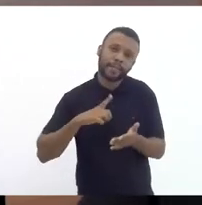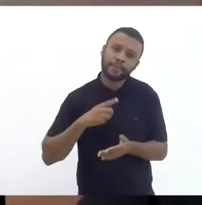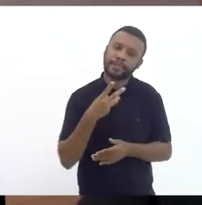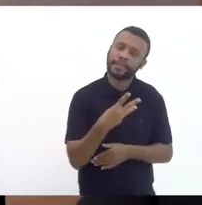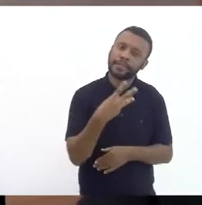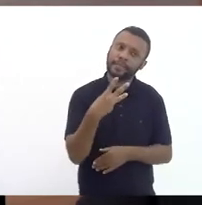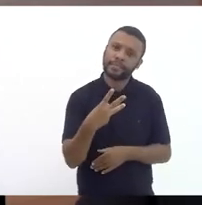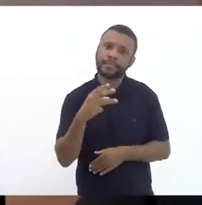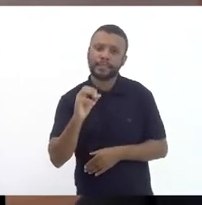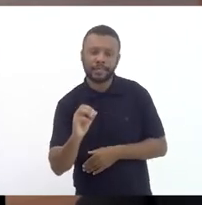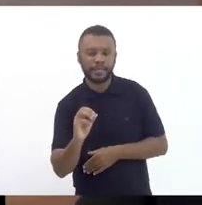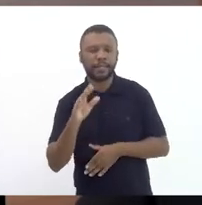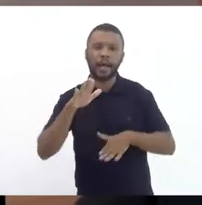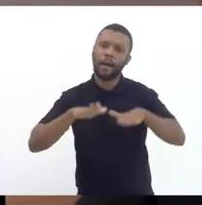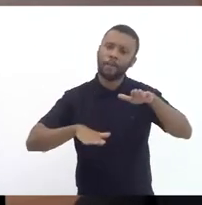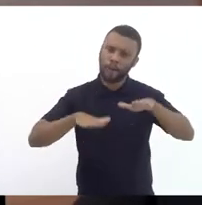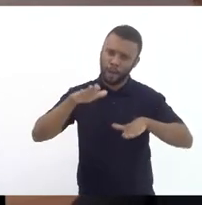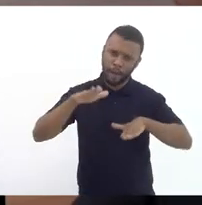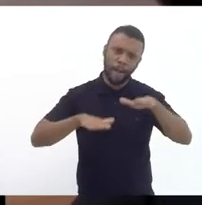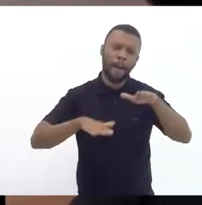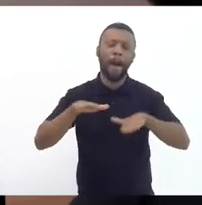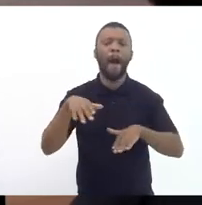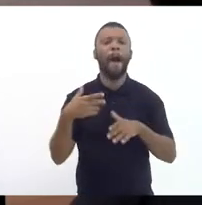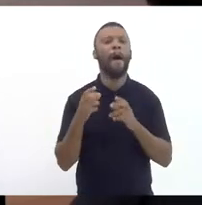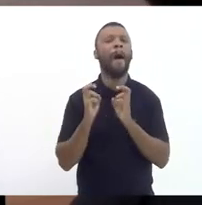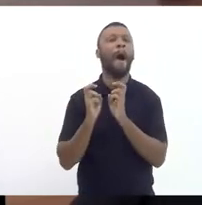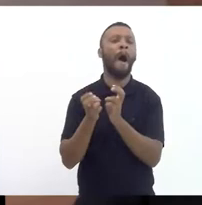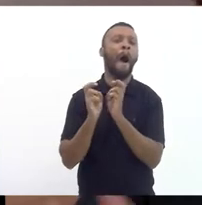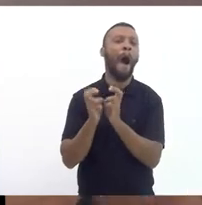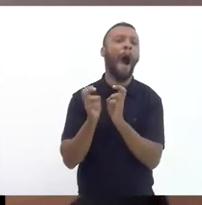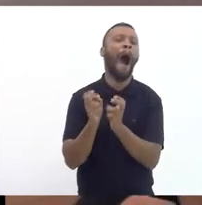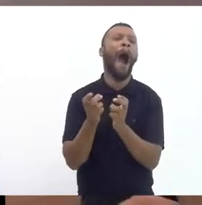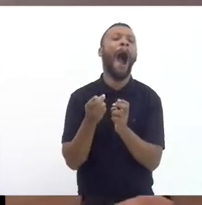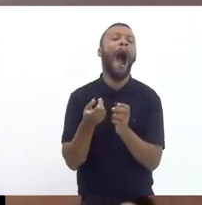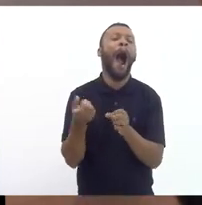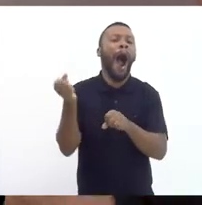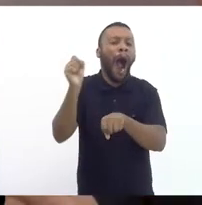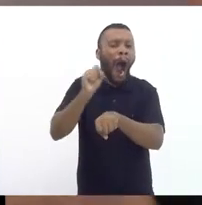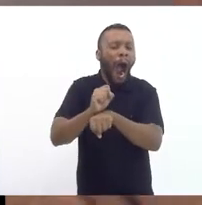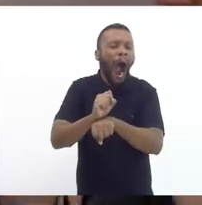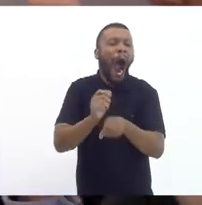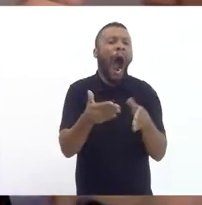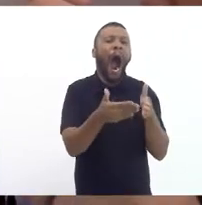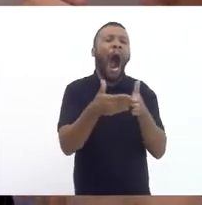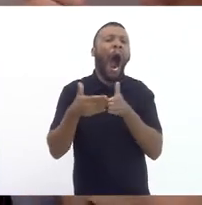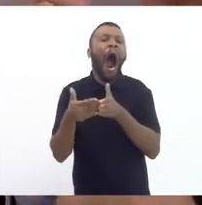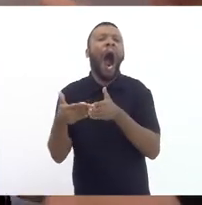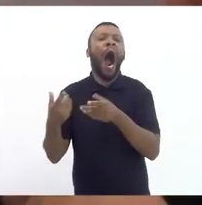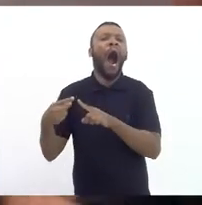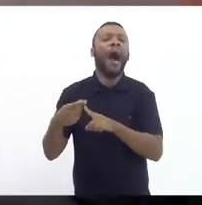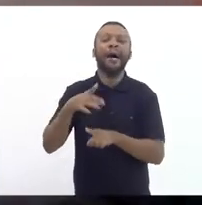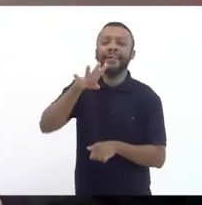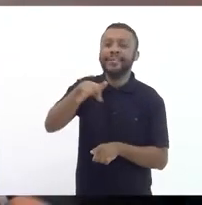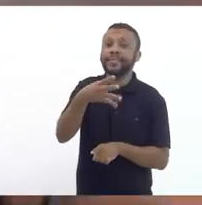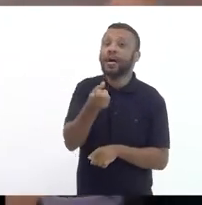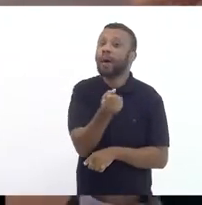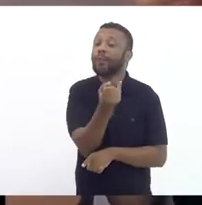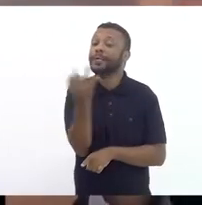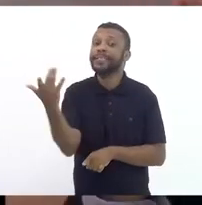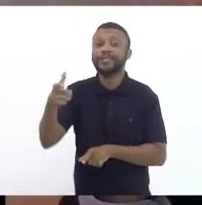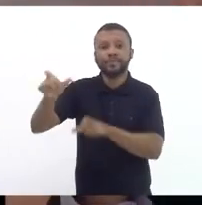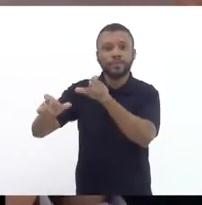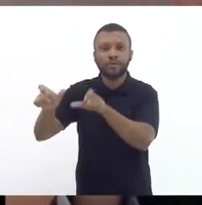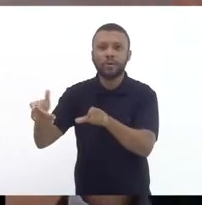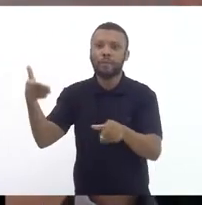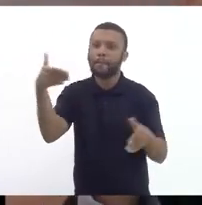330 aproximadamente. Esses trens saíram de circulação porque pela grade, pelo número de passageiros e